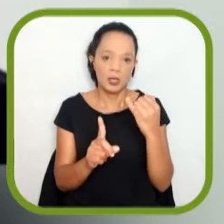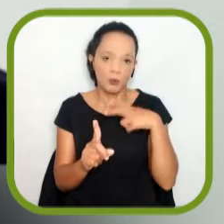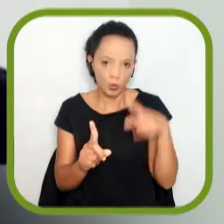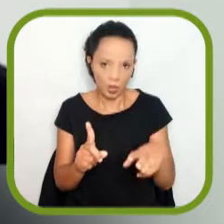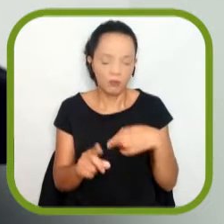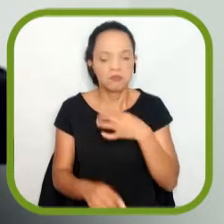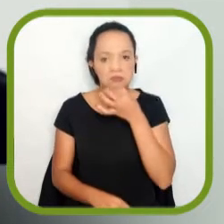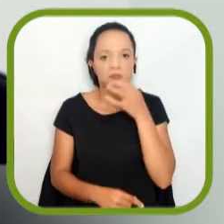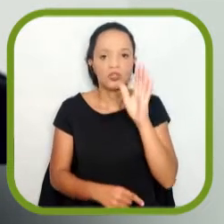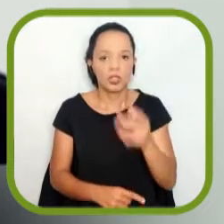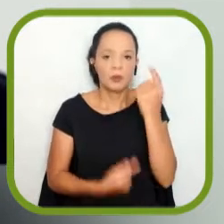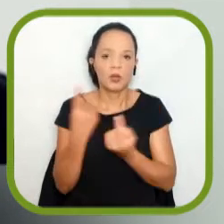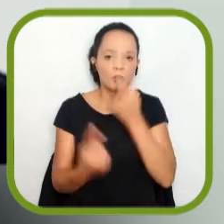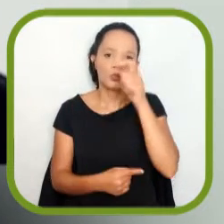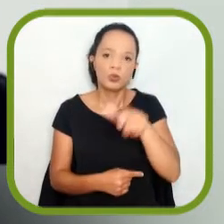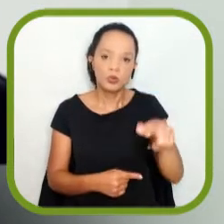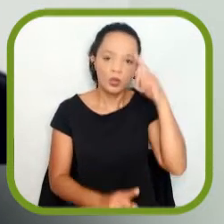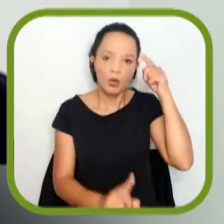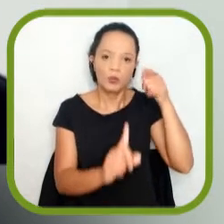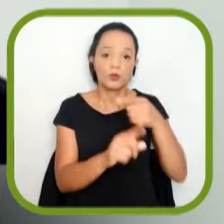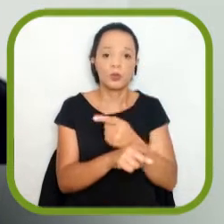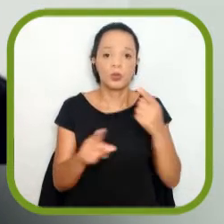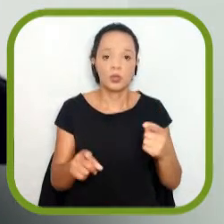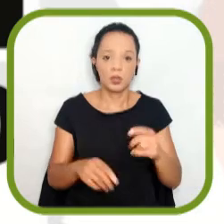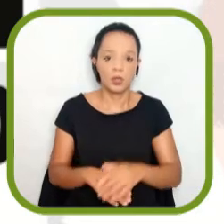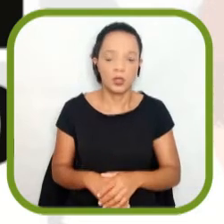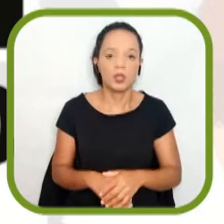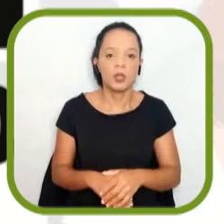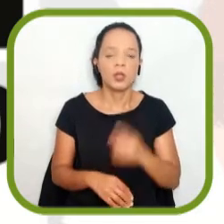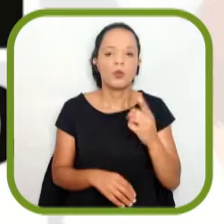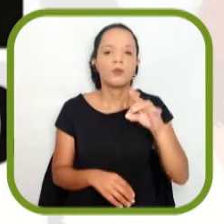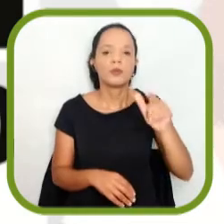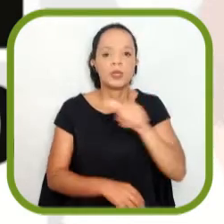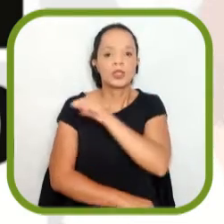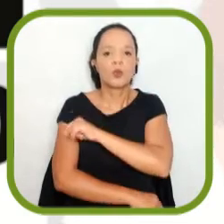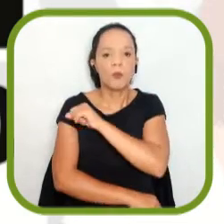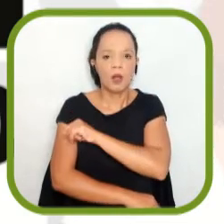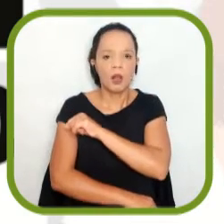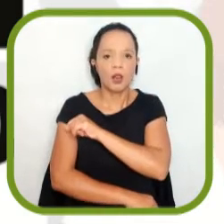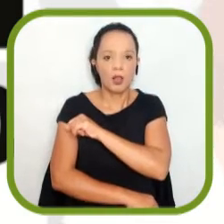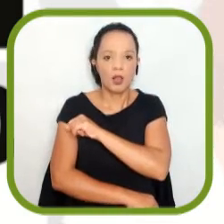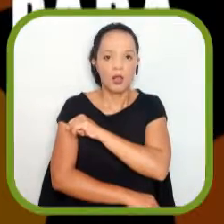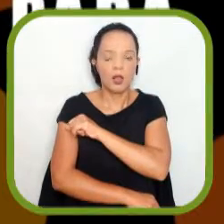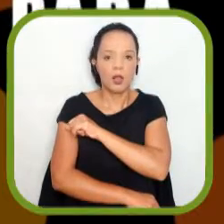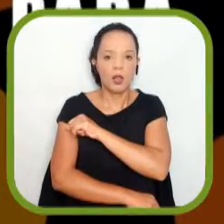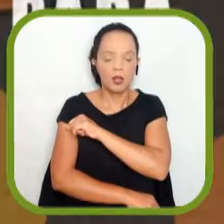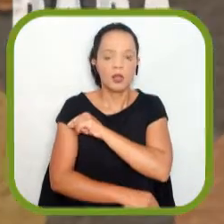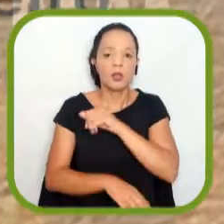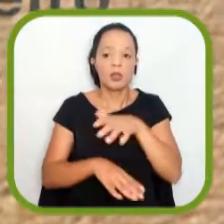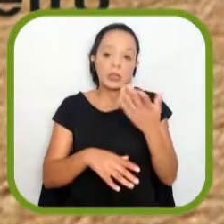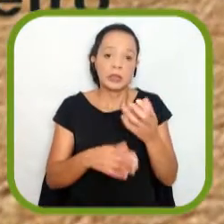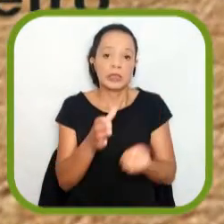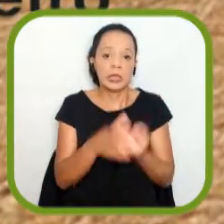em Portugal. E já falei com algumas pessoas nesse sentido para trazermos um cá em São Paulo e fazermos um